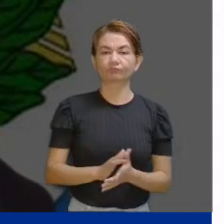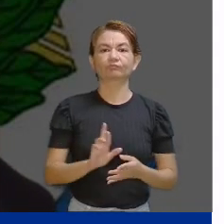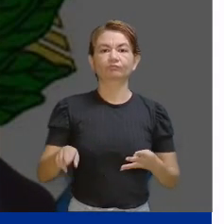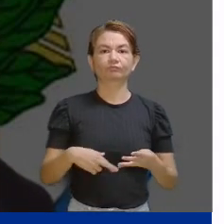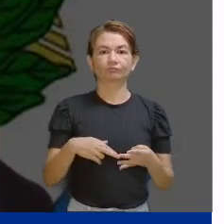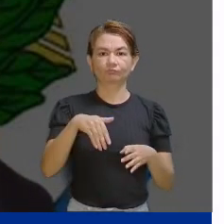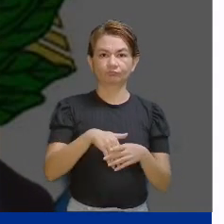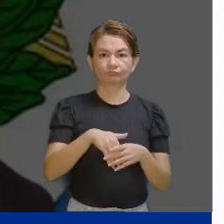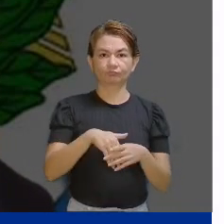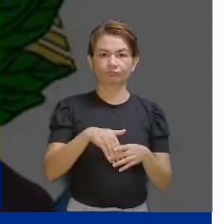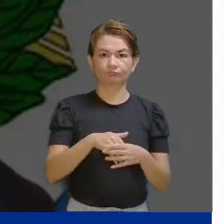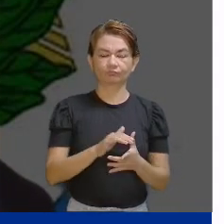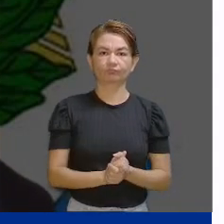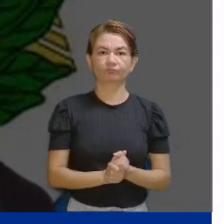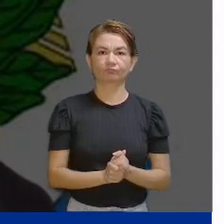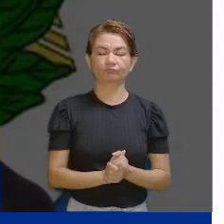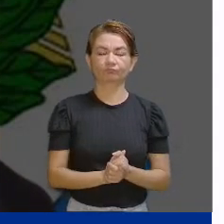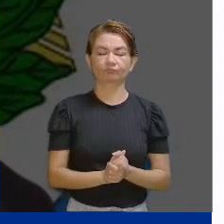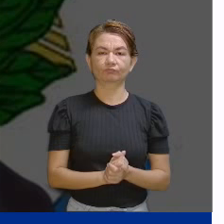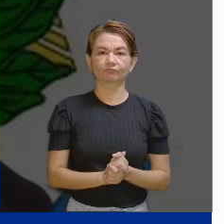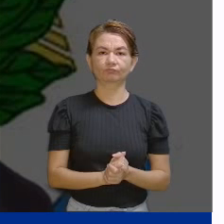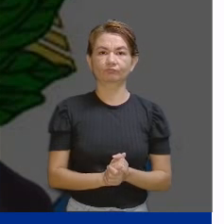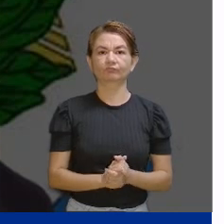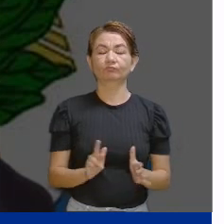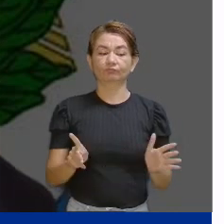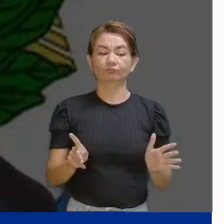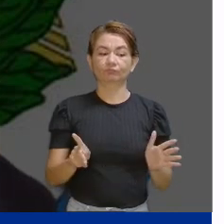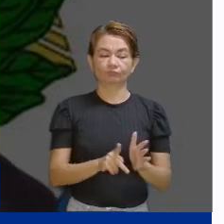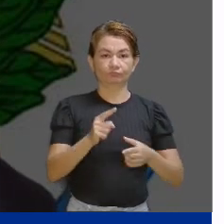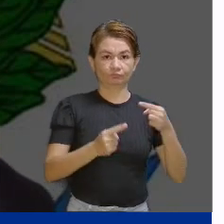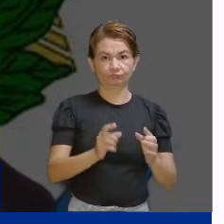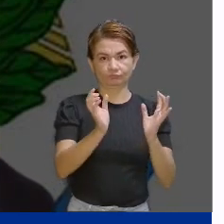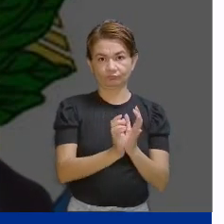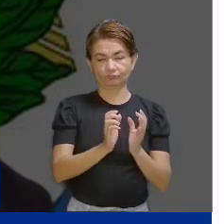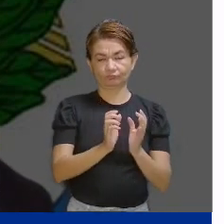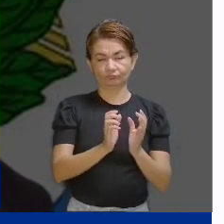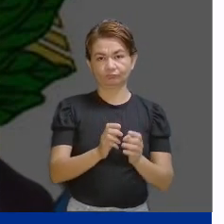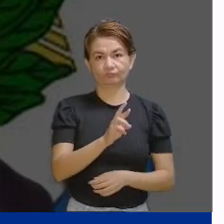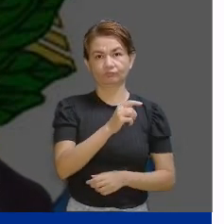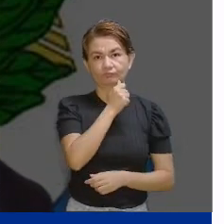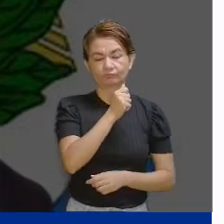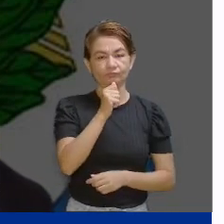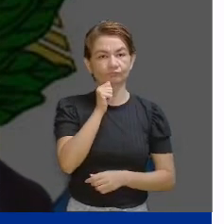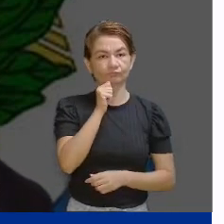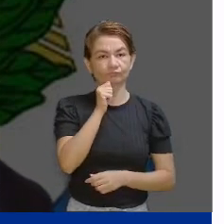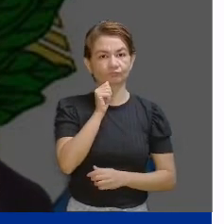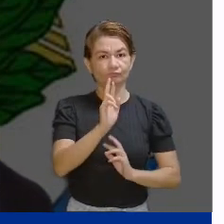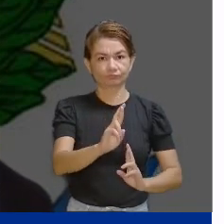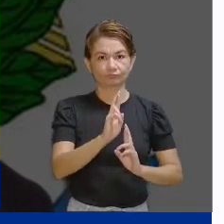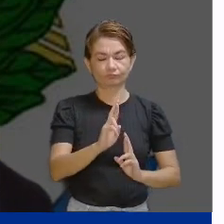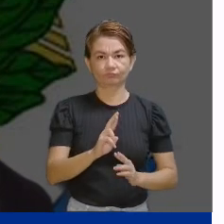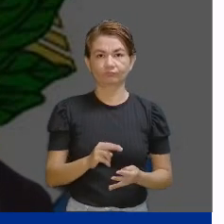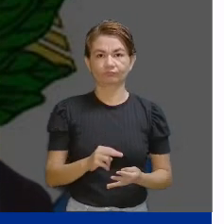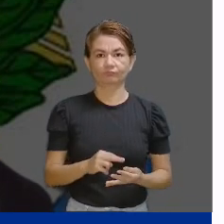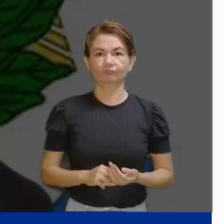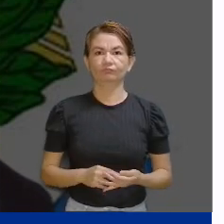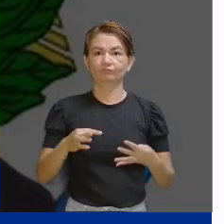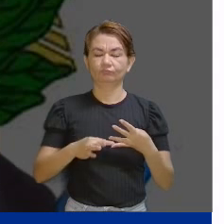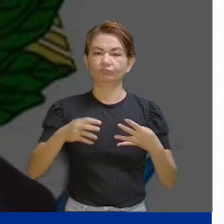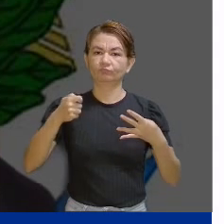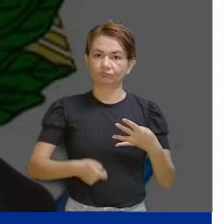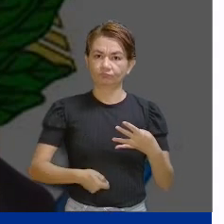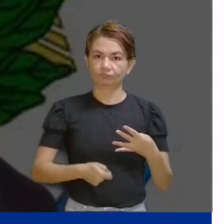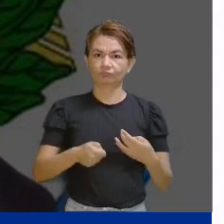recurso eleitoral interposto pela coligação Macapá da Esperança contra a sentença proferida pela segunda zona